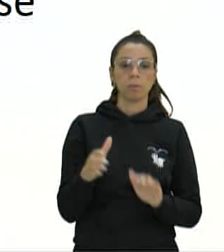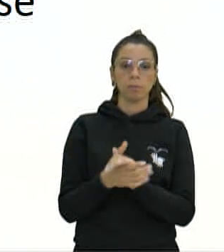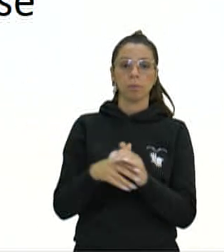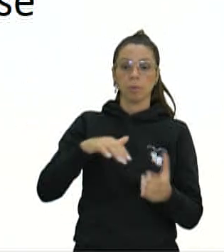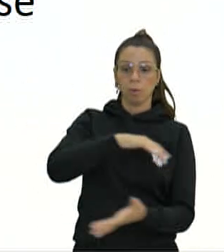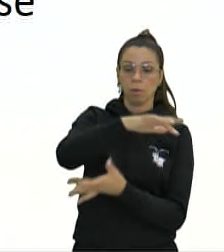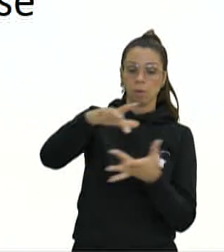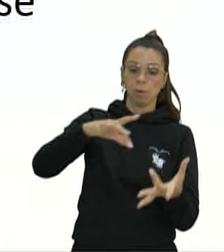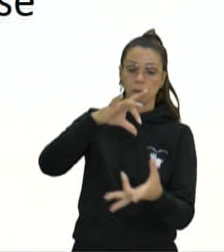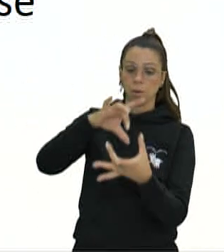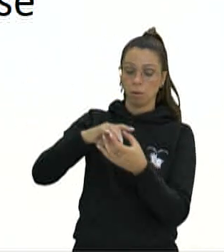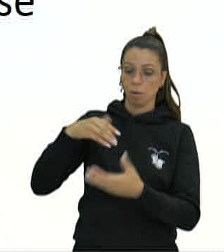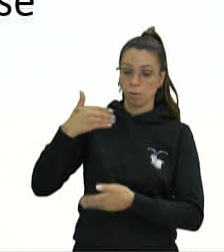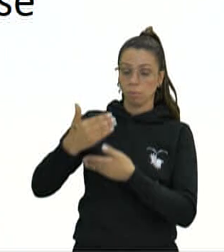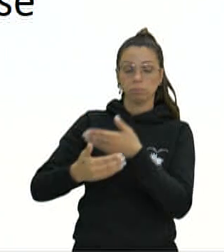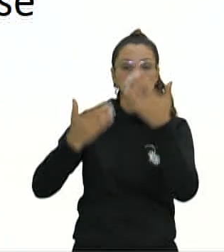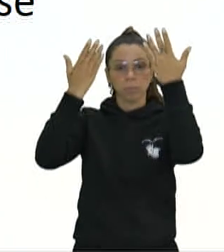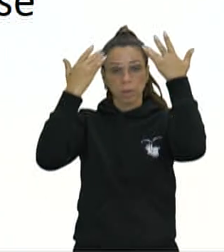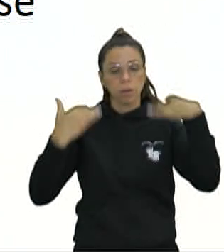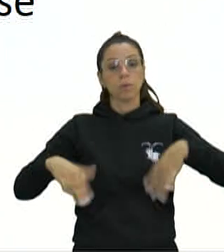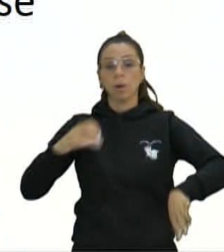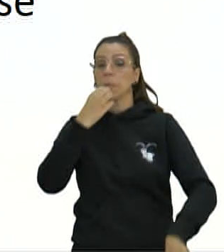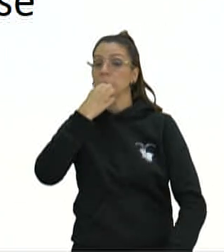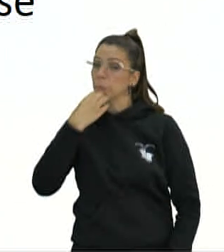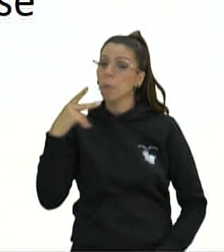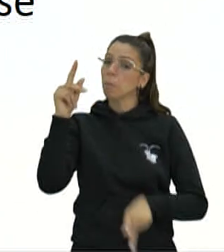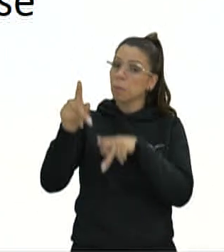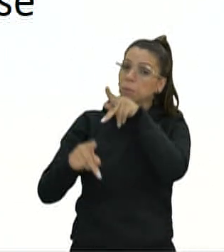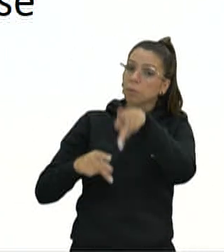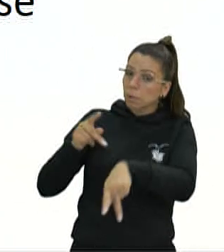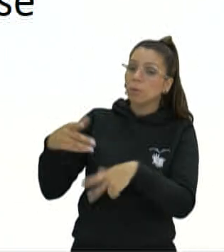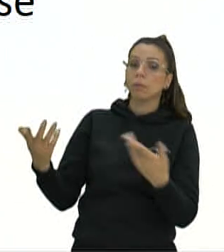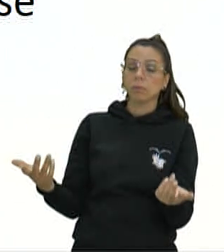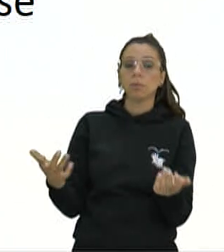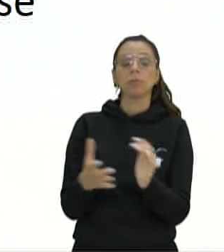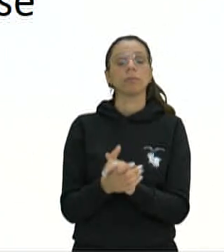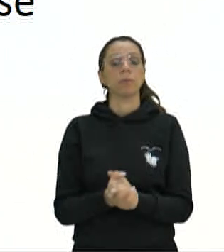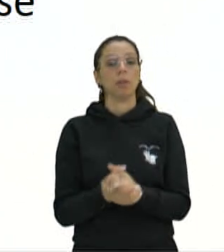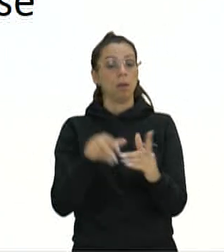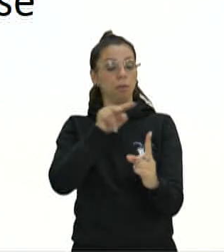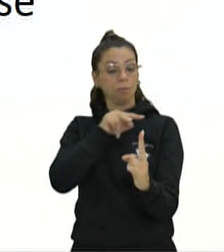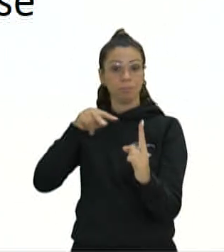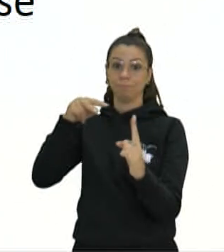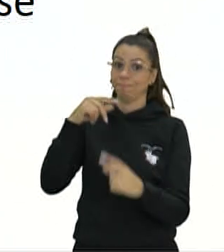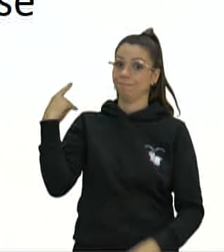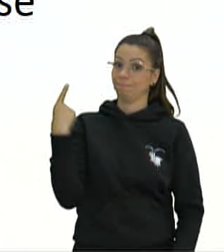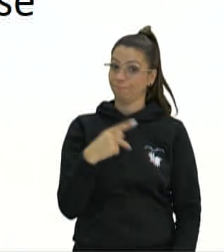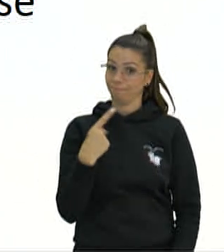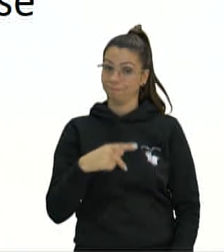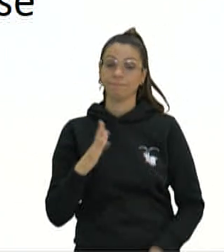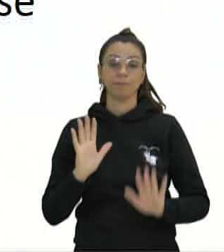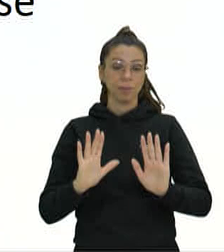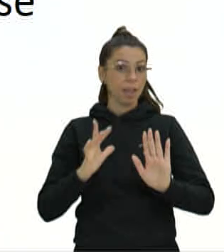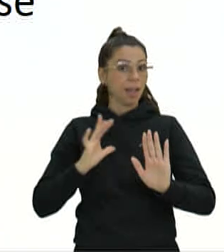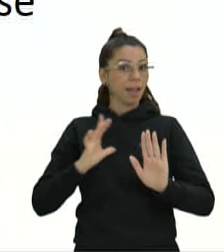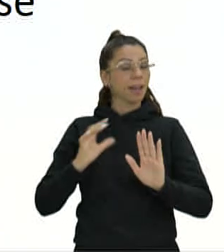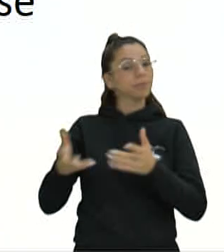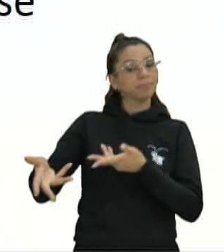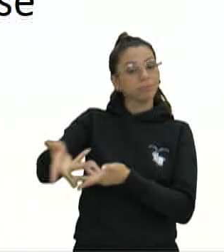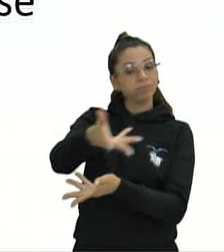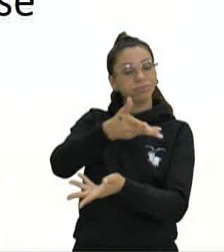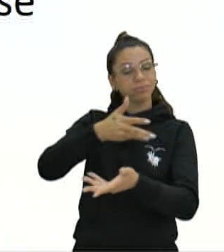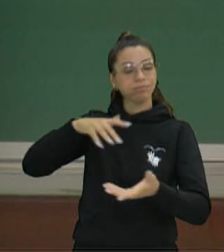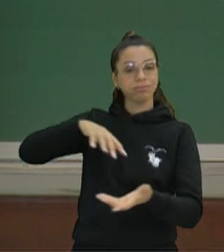processo natural e benéfico para a humanidade. Nesse pensamento, há a visão de que se instauraria uma cidadania